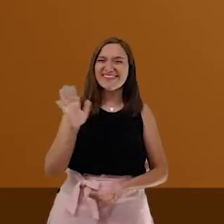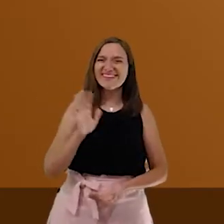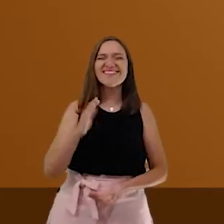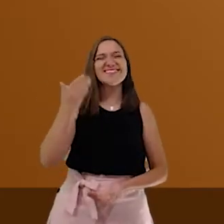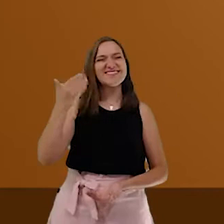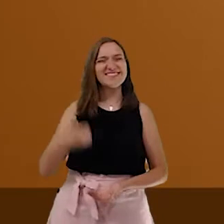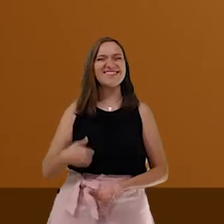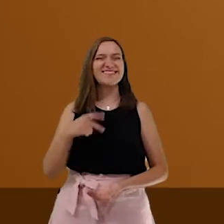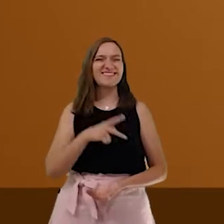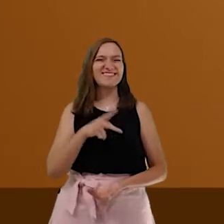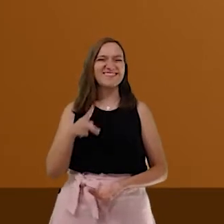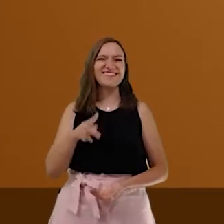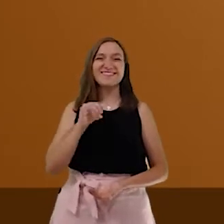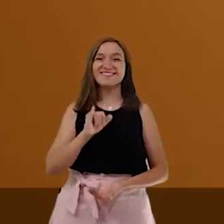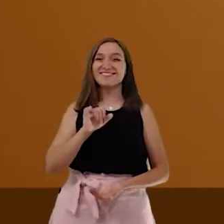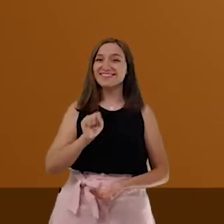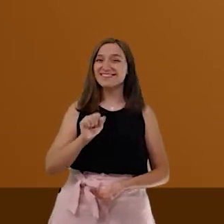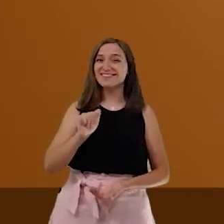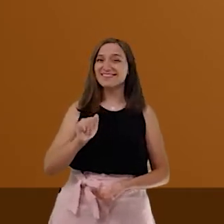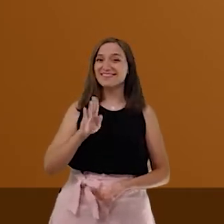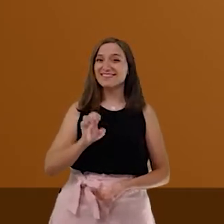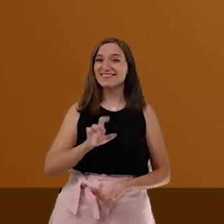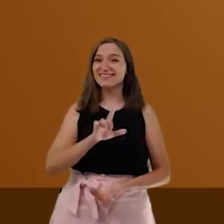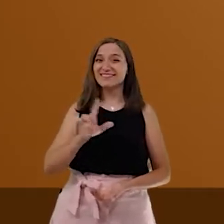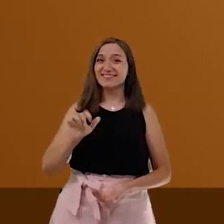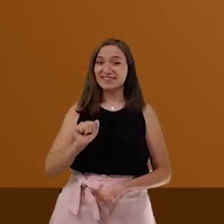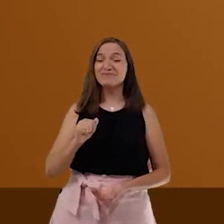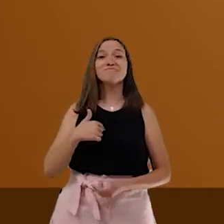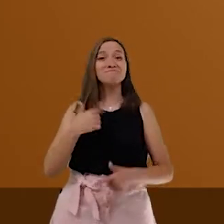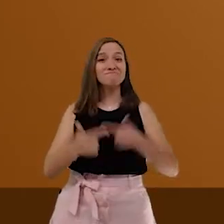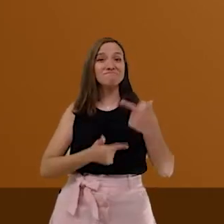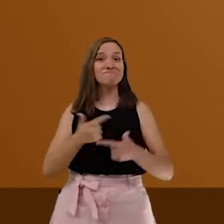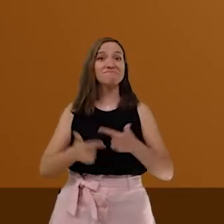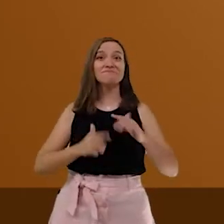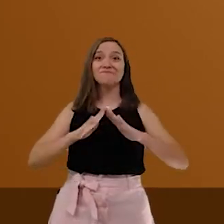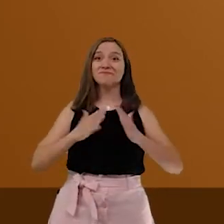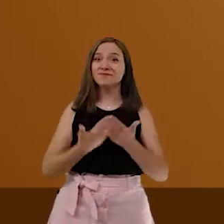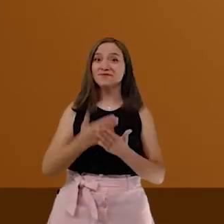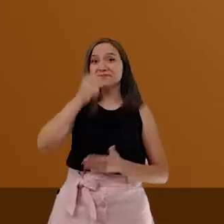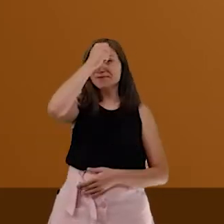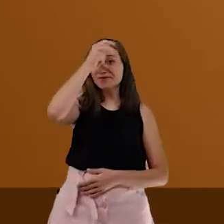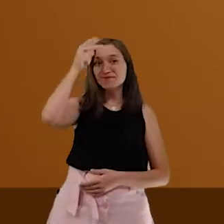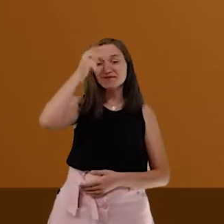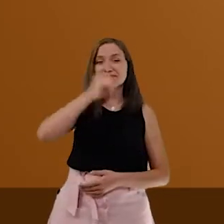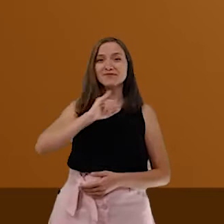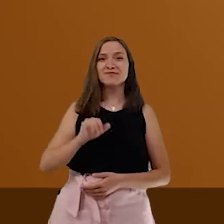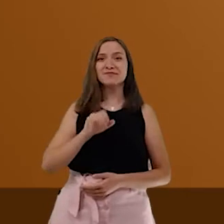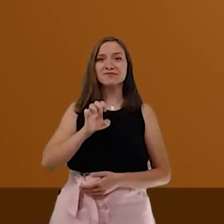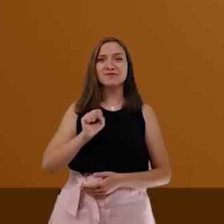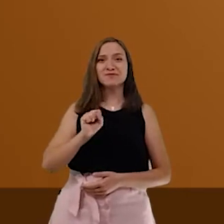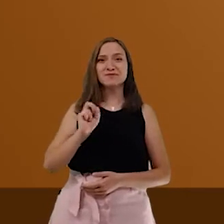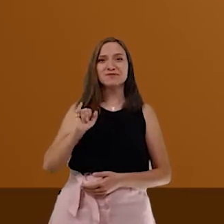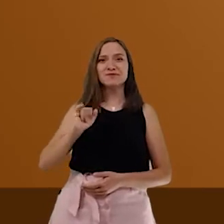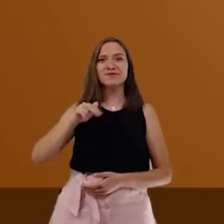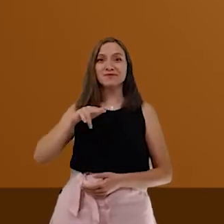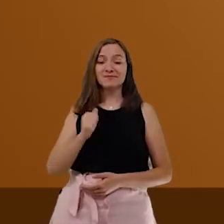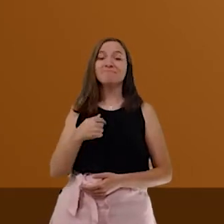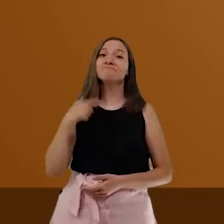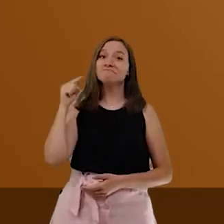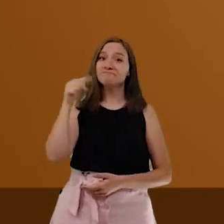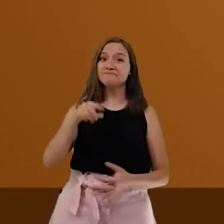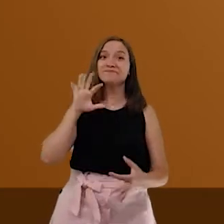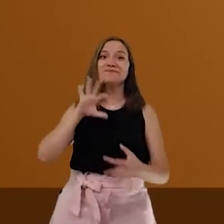Olá, eu sou a professora Isabela, trabalho na Escola Municipal Jesuína de Abreu. Estou aqui no Conexão Escola